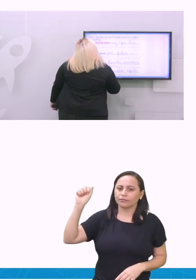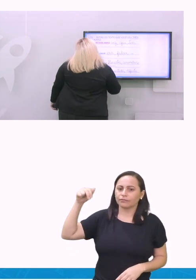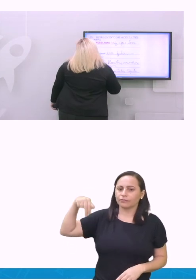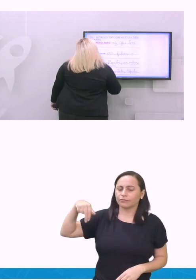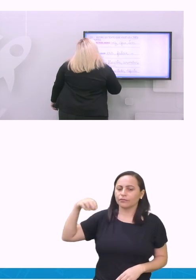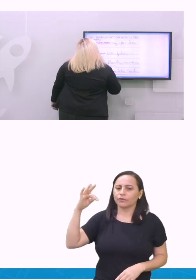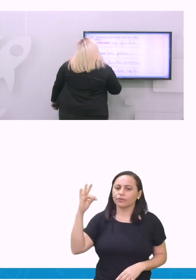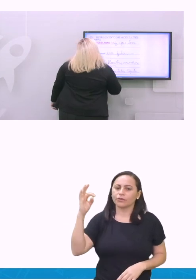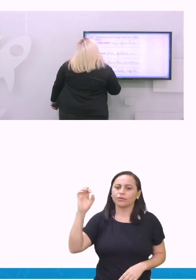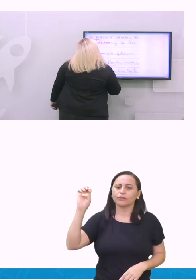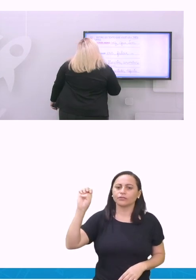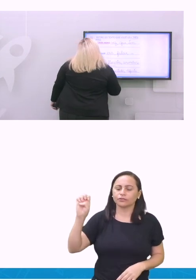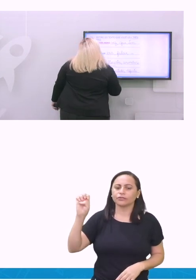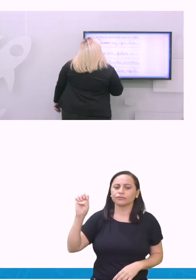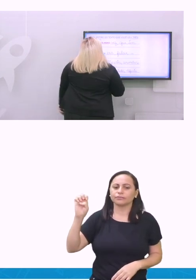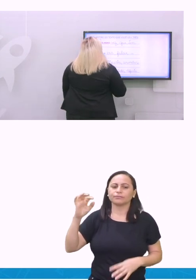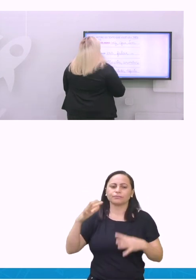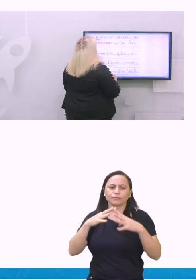alvoroço.